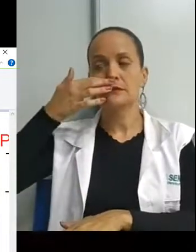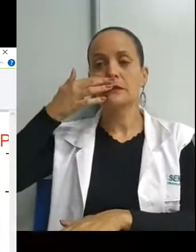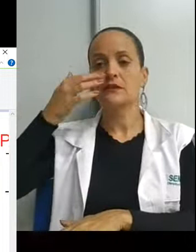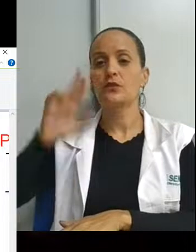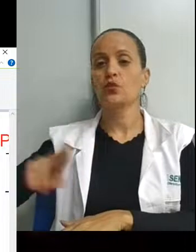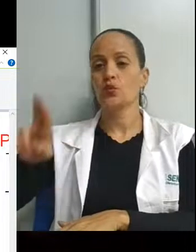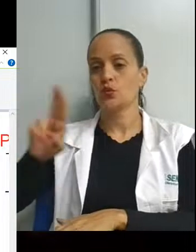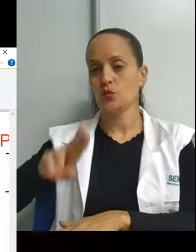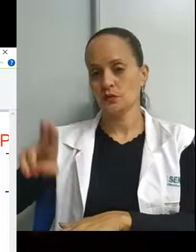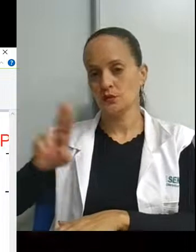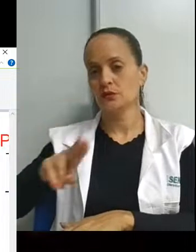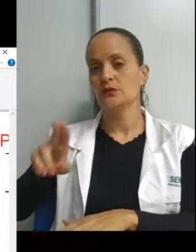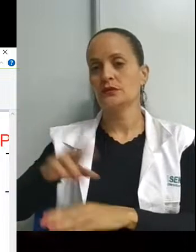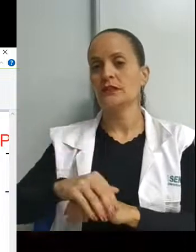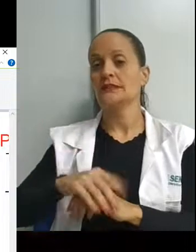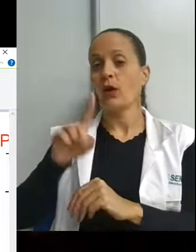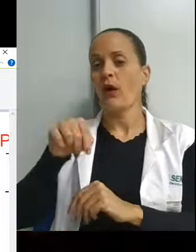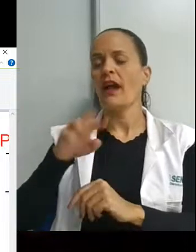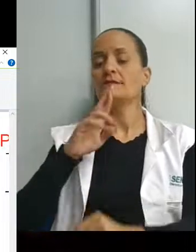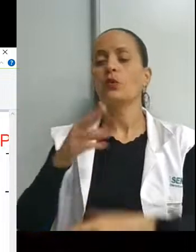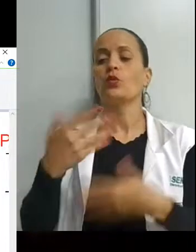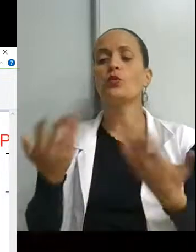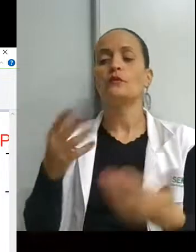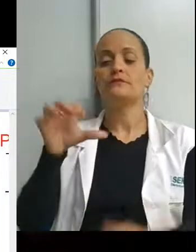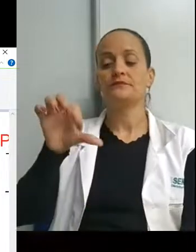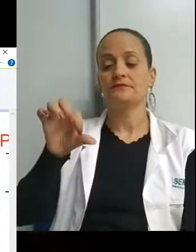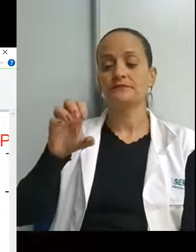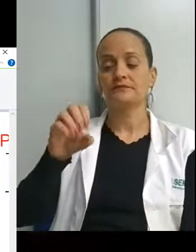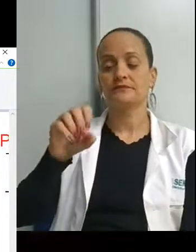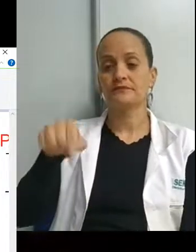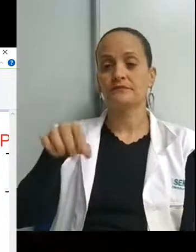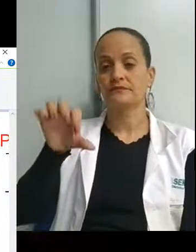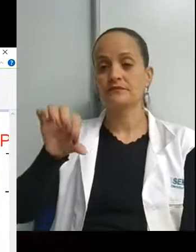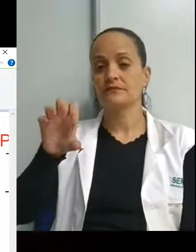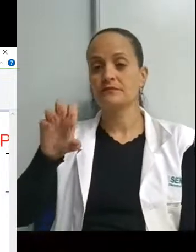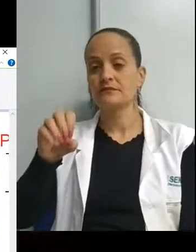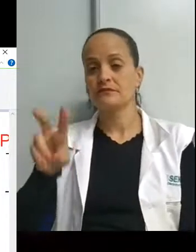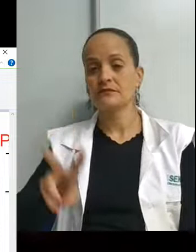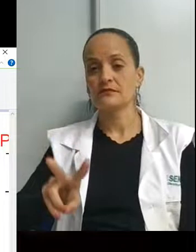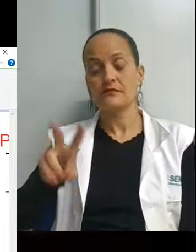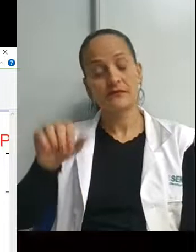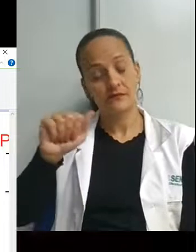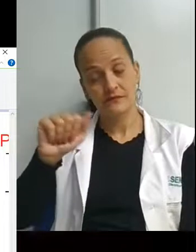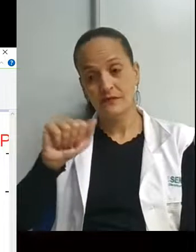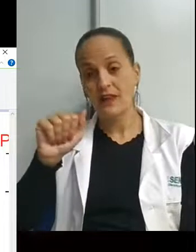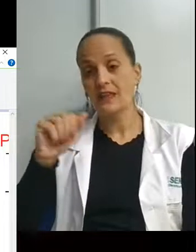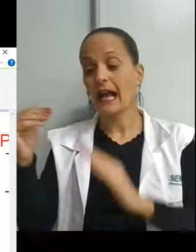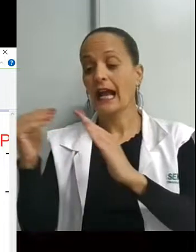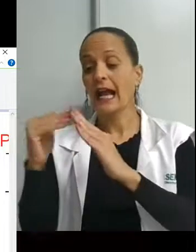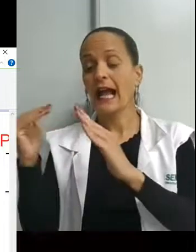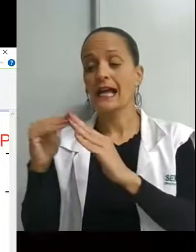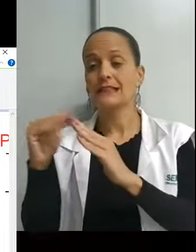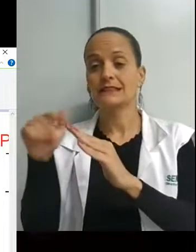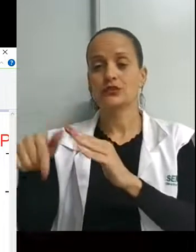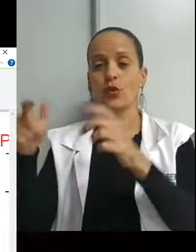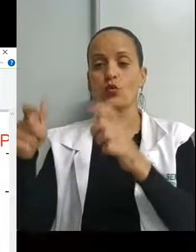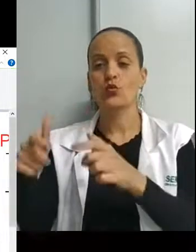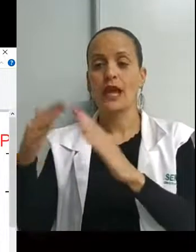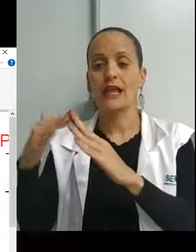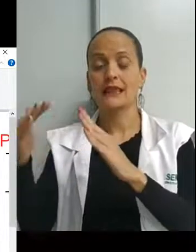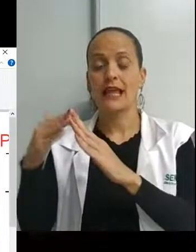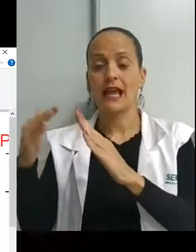o quê? Ampere. Então, essa é a corrente total do quê? Só da casa, certo? Só do circuito da casa,